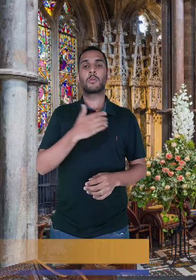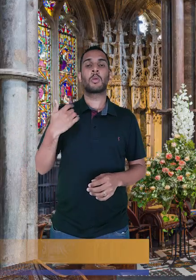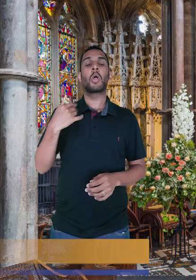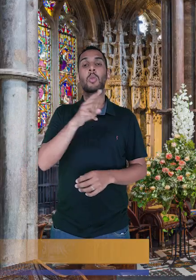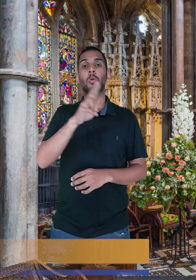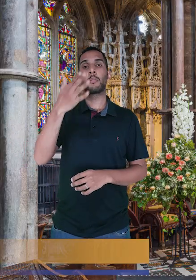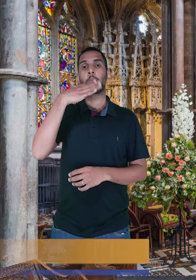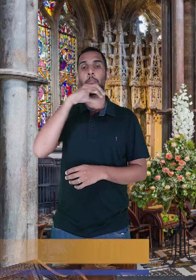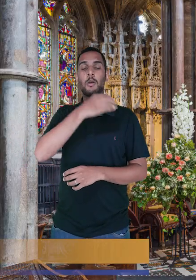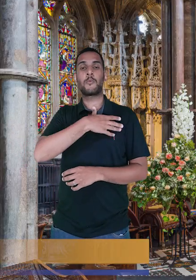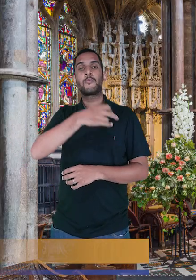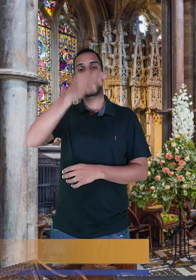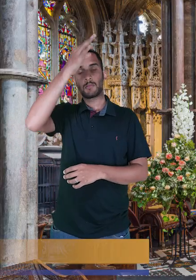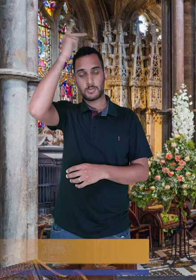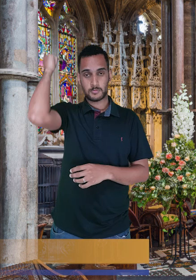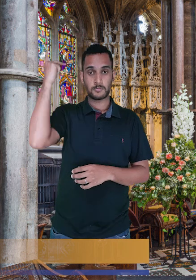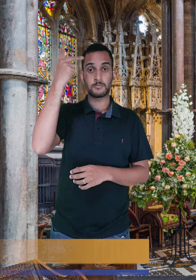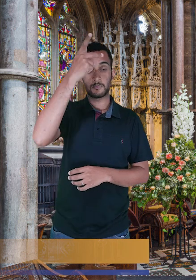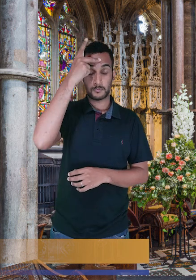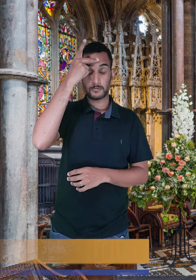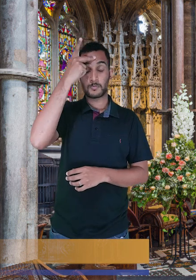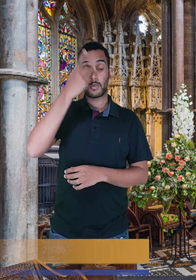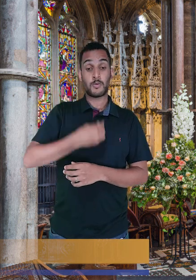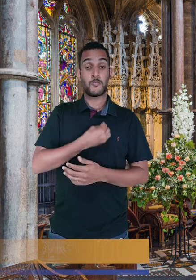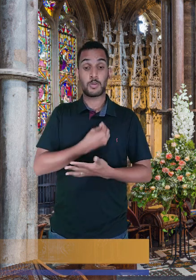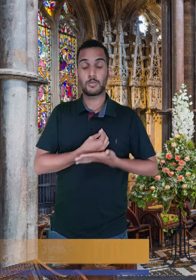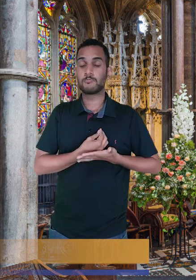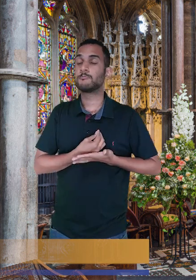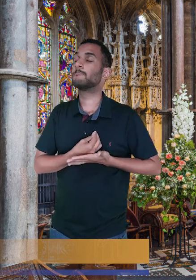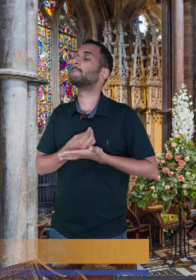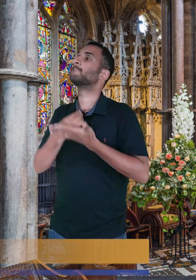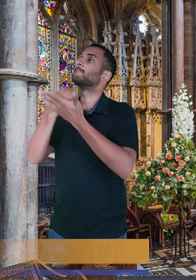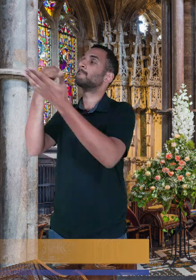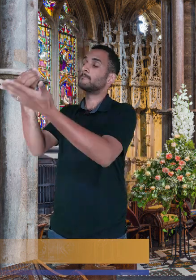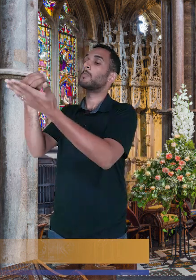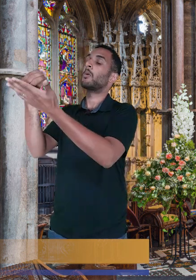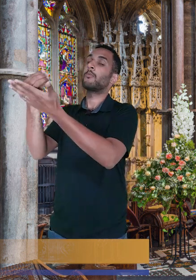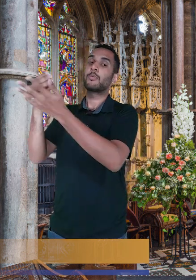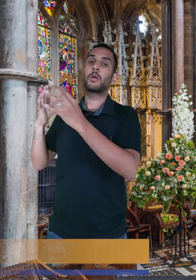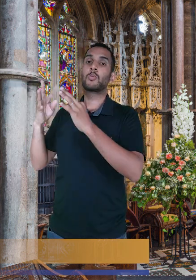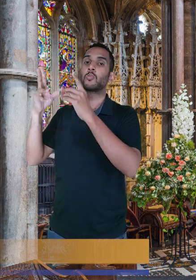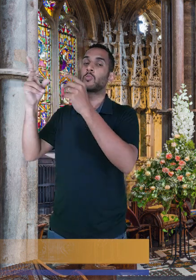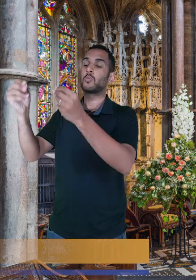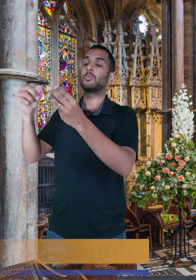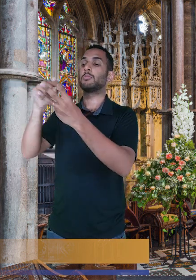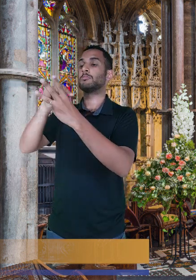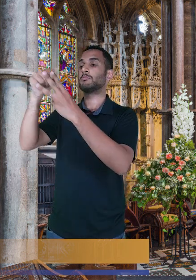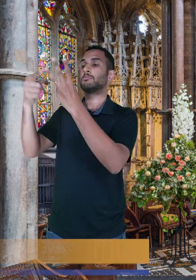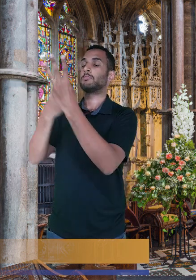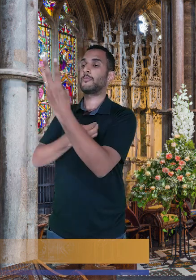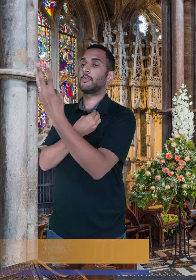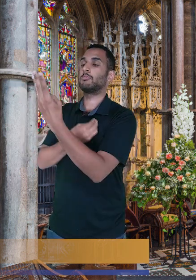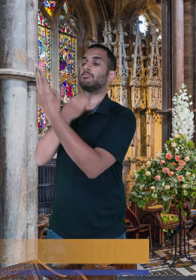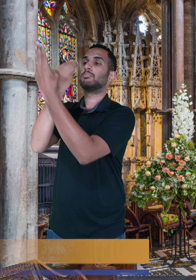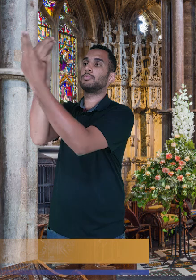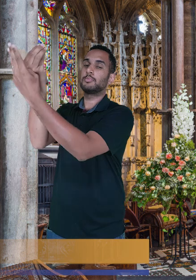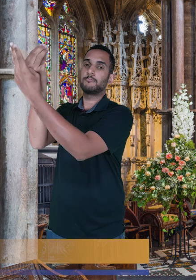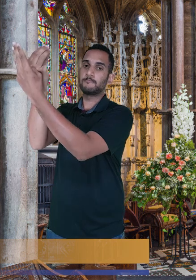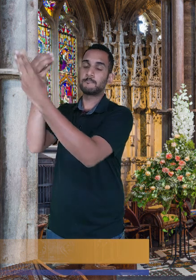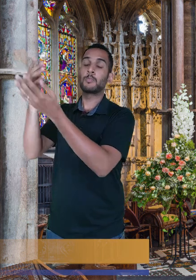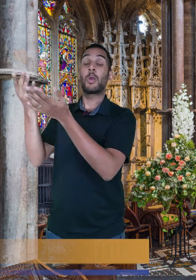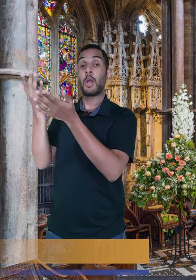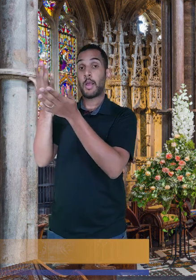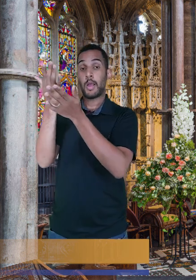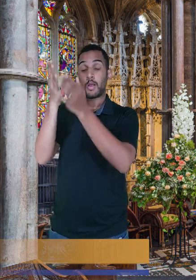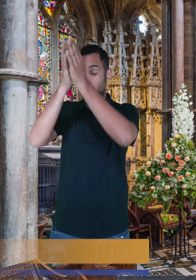da cruz e em nome do Pai, do Filho e do Espírito Santo, consagra sua vida a cada uma das pessoas divinas. Ao